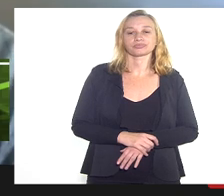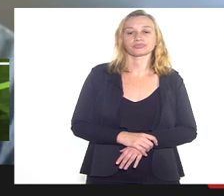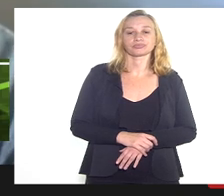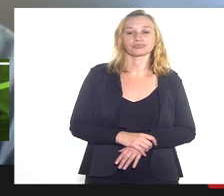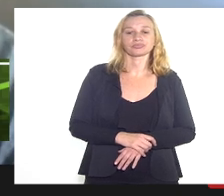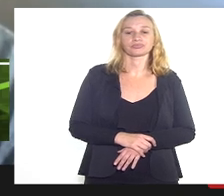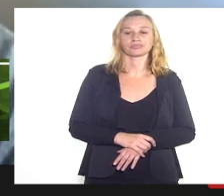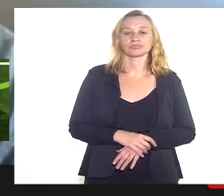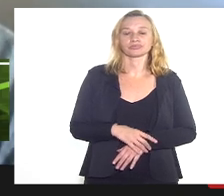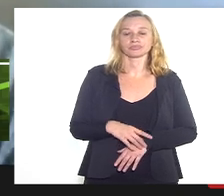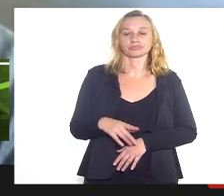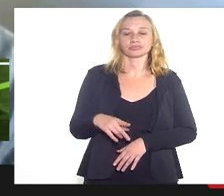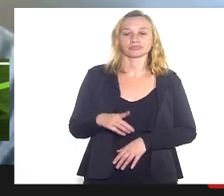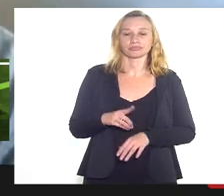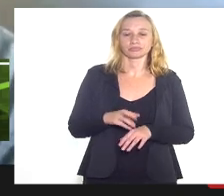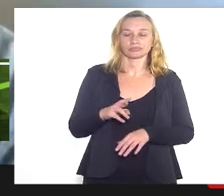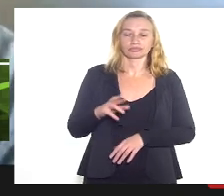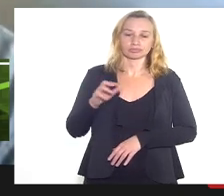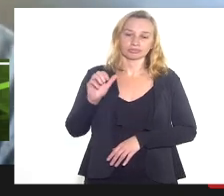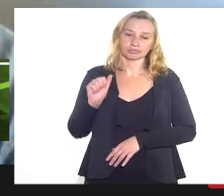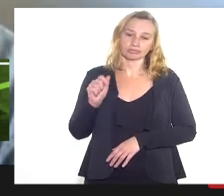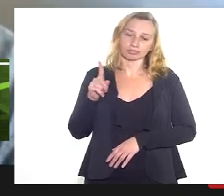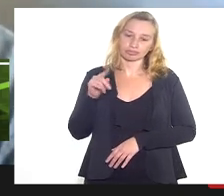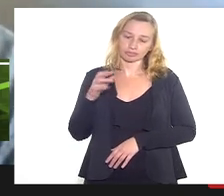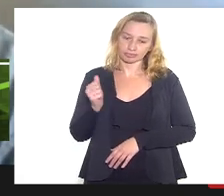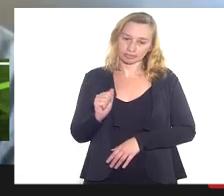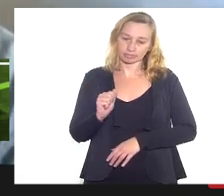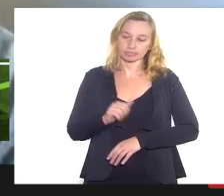cogito ao doutor Gadelha,